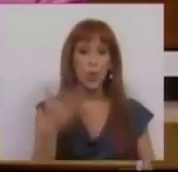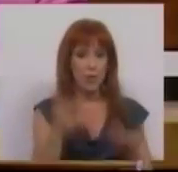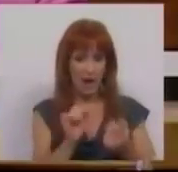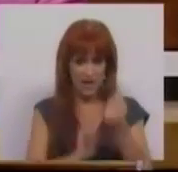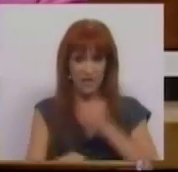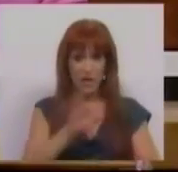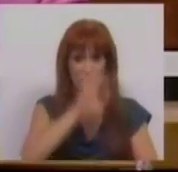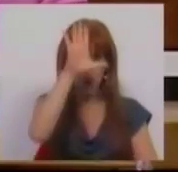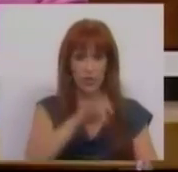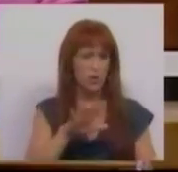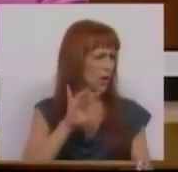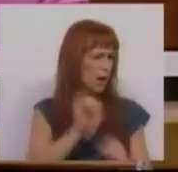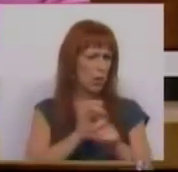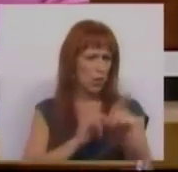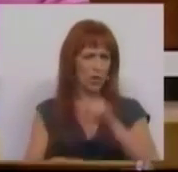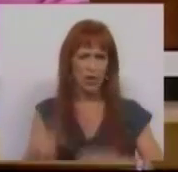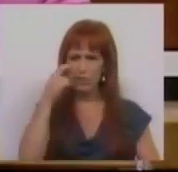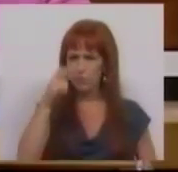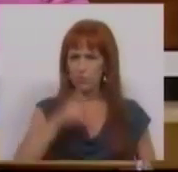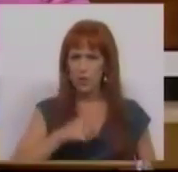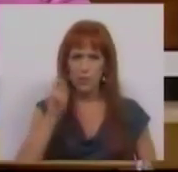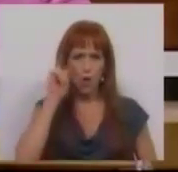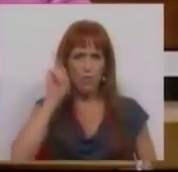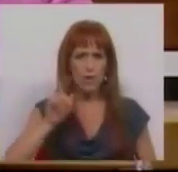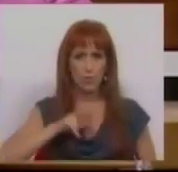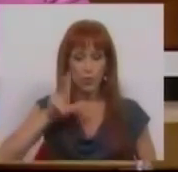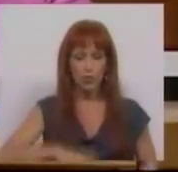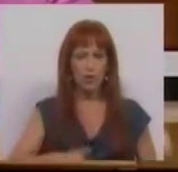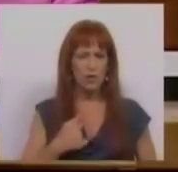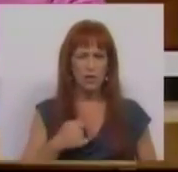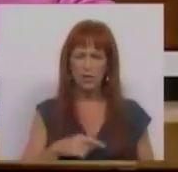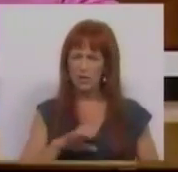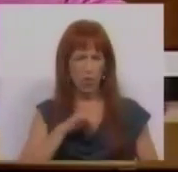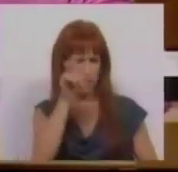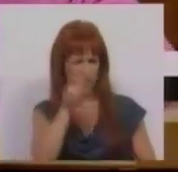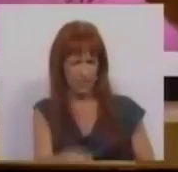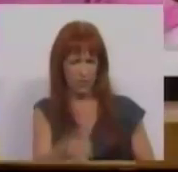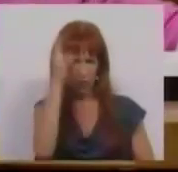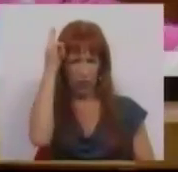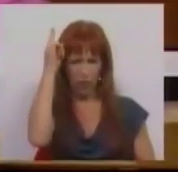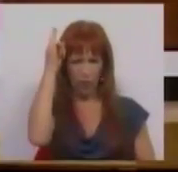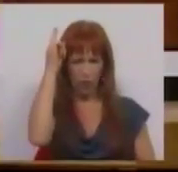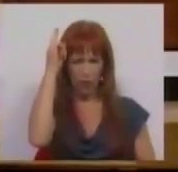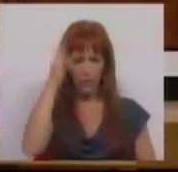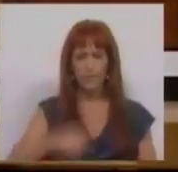balanço, Sr. Ministro, é outro. Os portugueses e portuguesas não confiam em si.